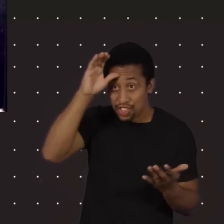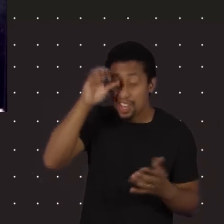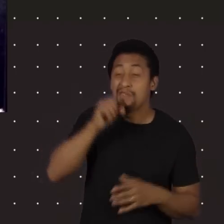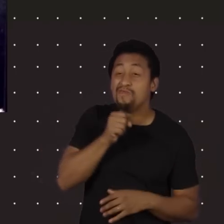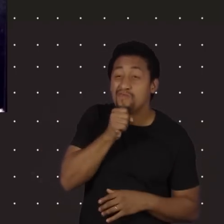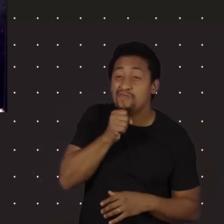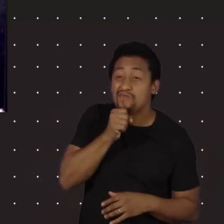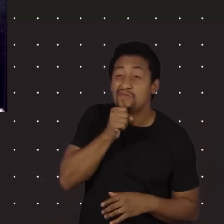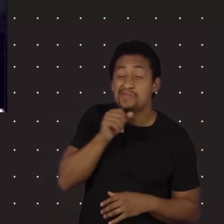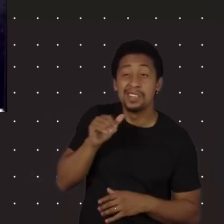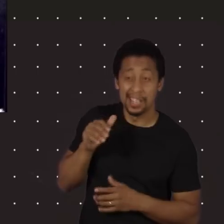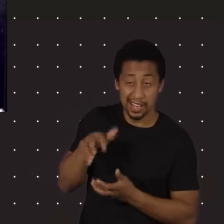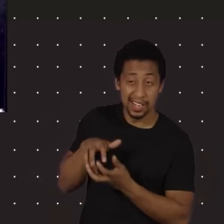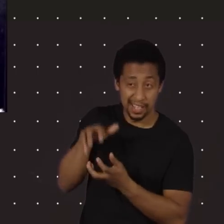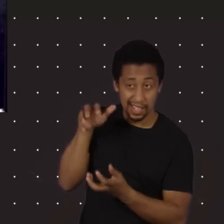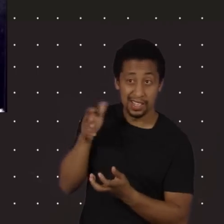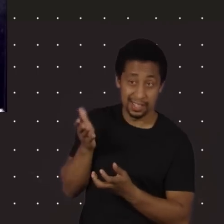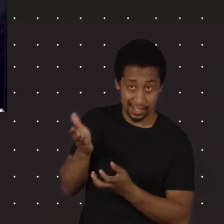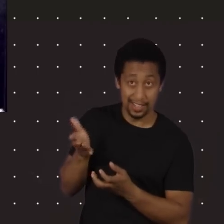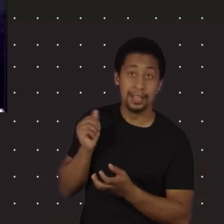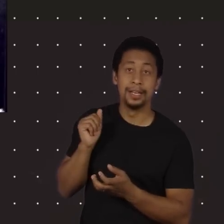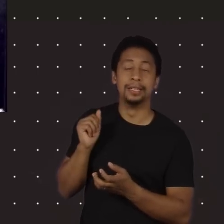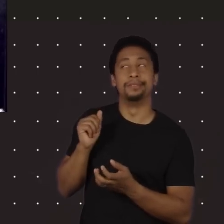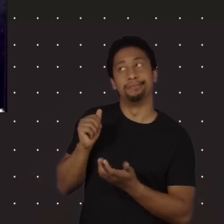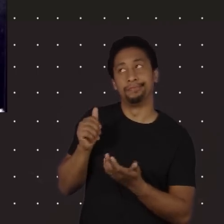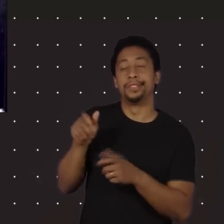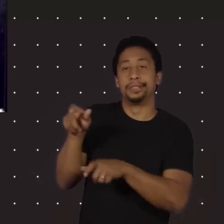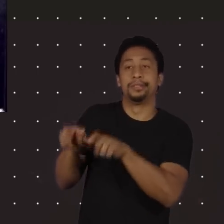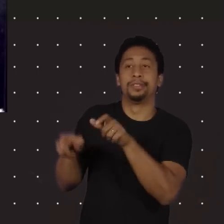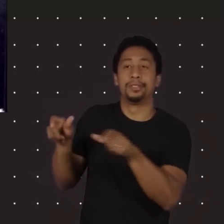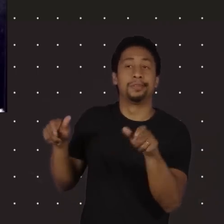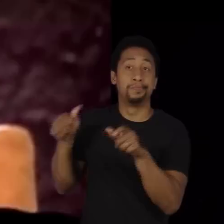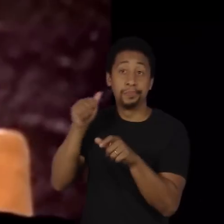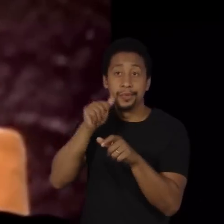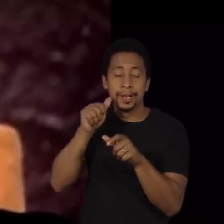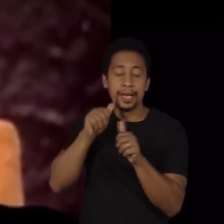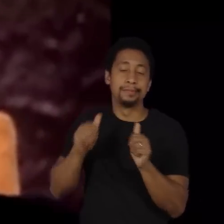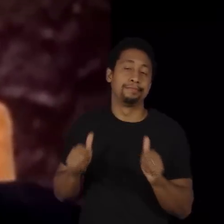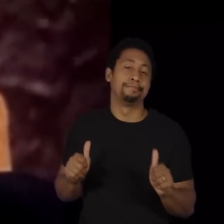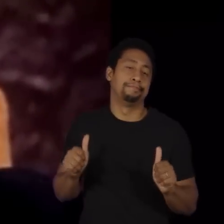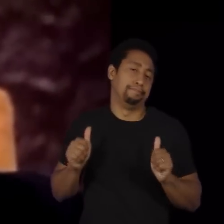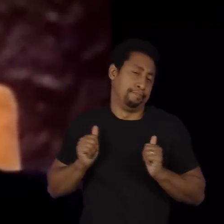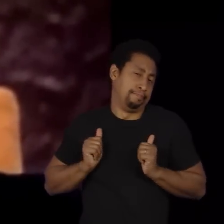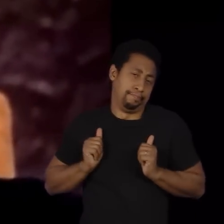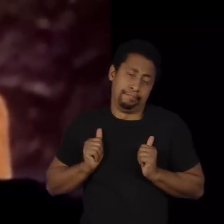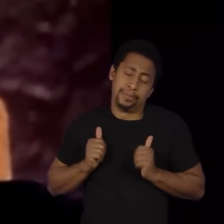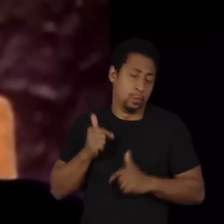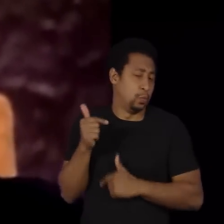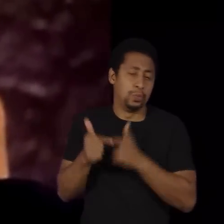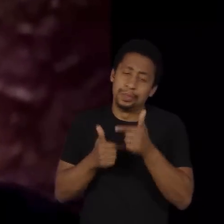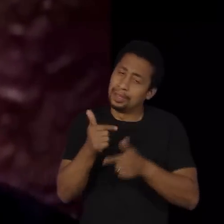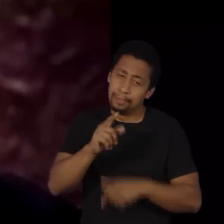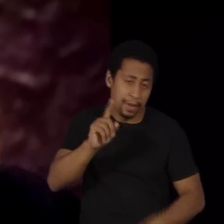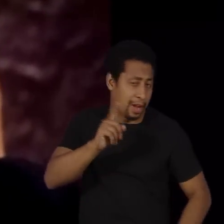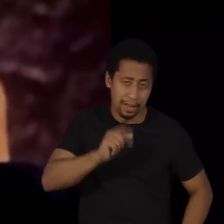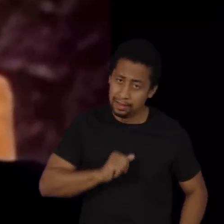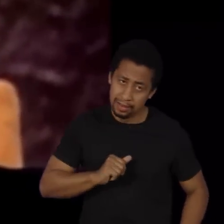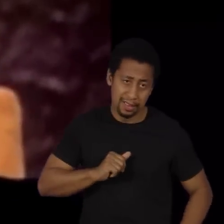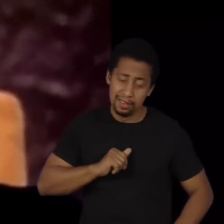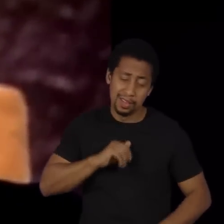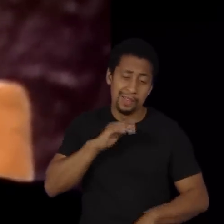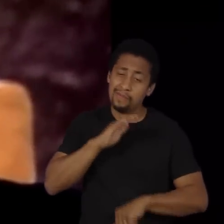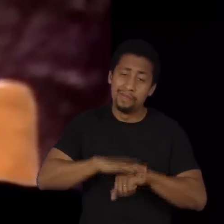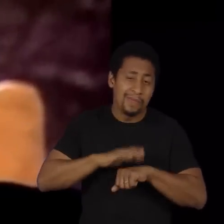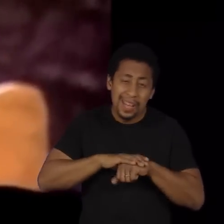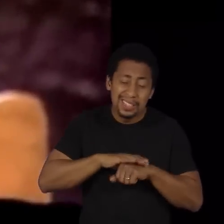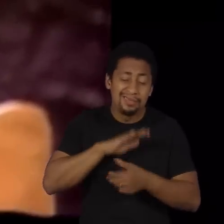aquelas mulheres que, na verdade, são omissas, são vagabundas, não fazem nada, ficam